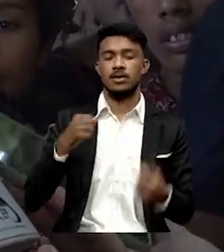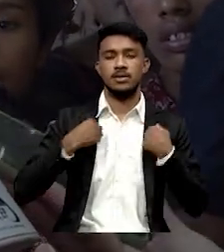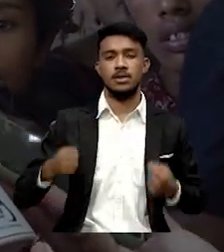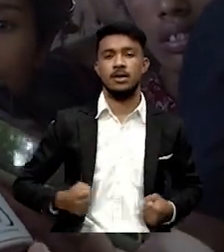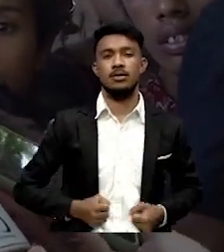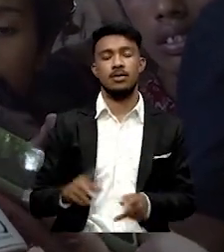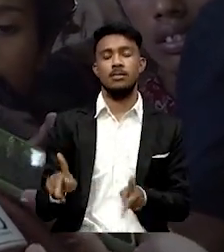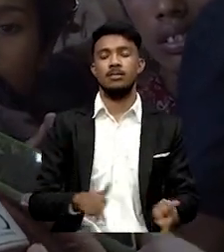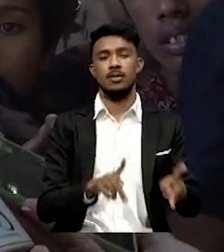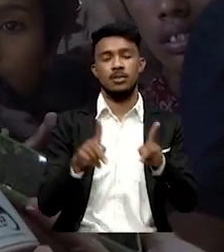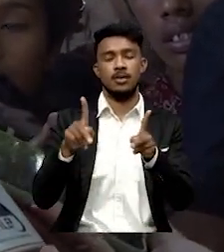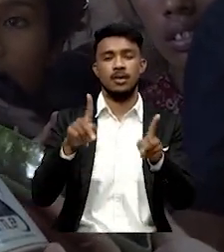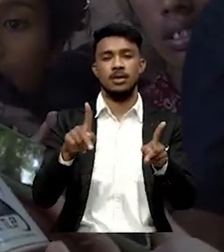pública.